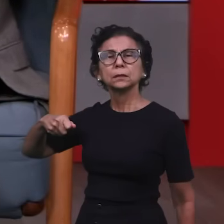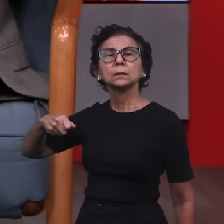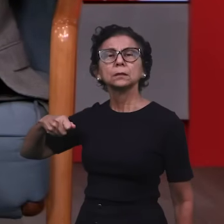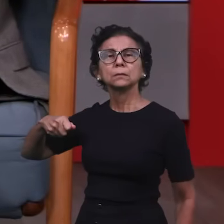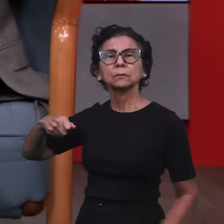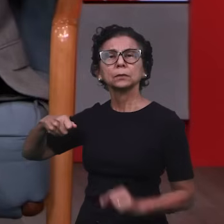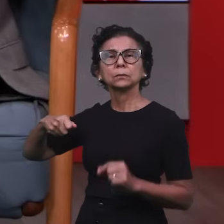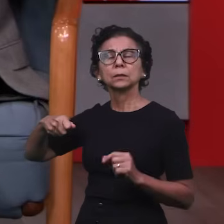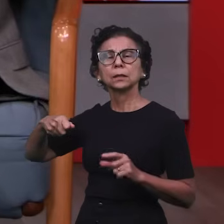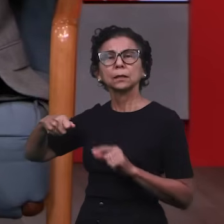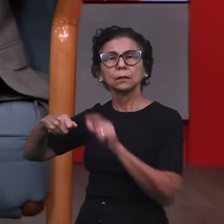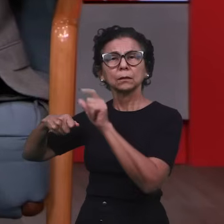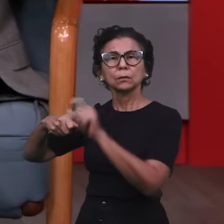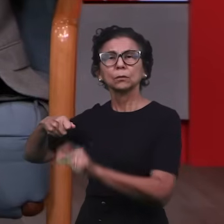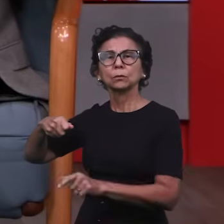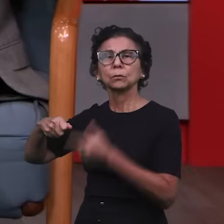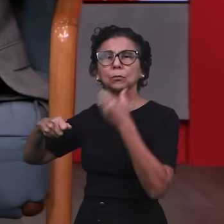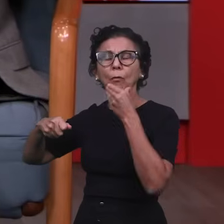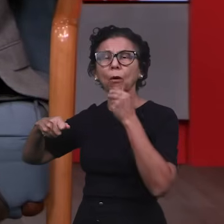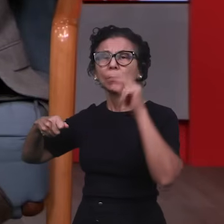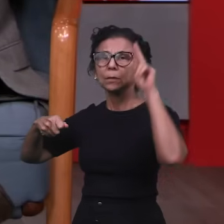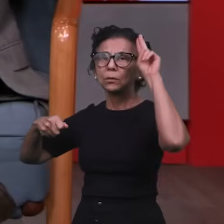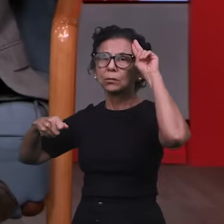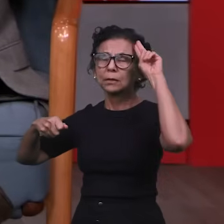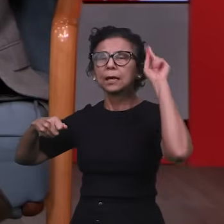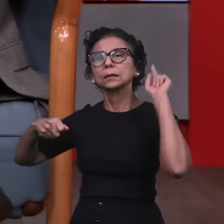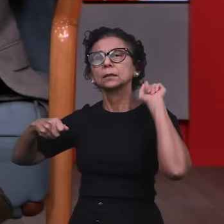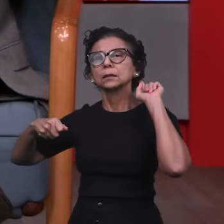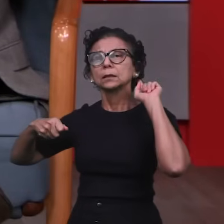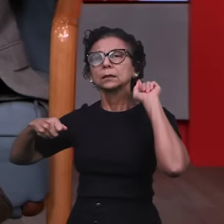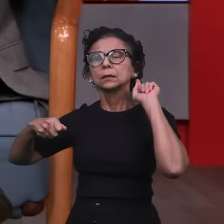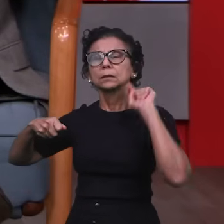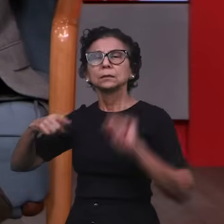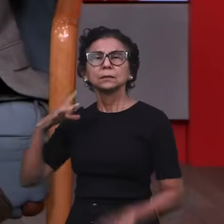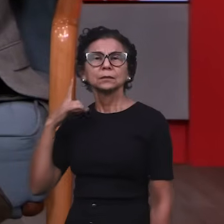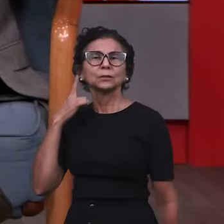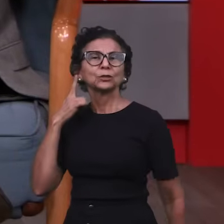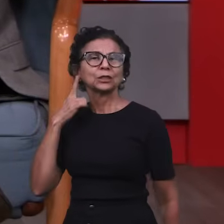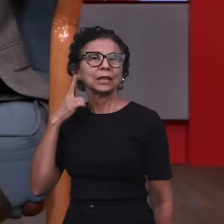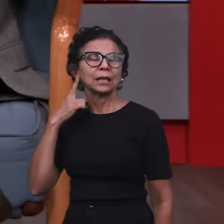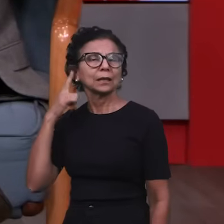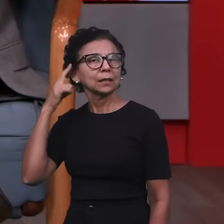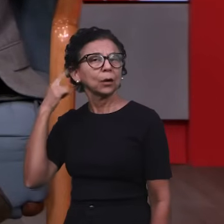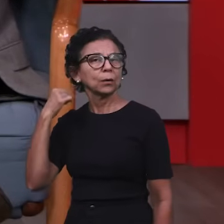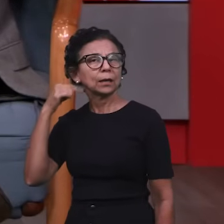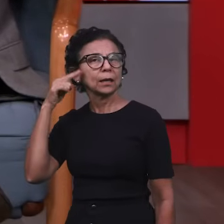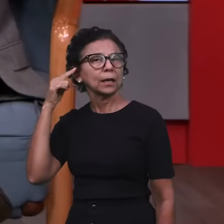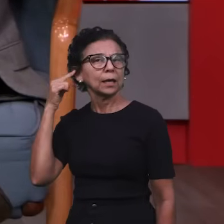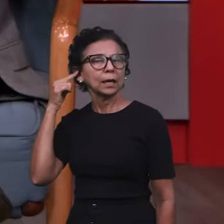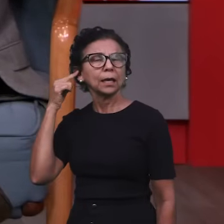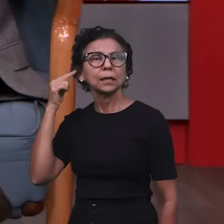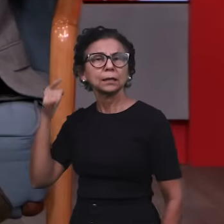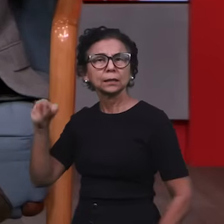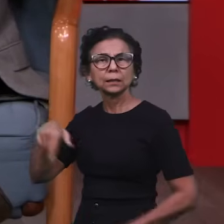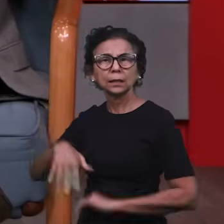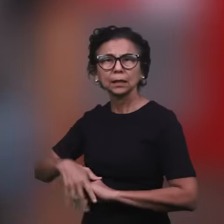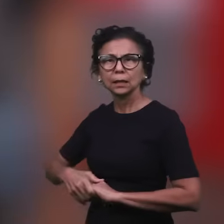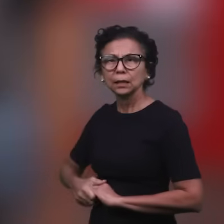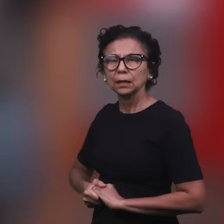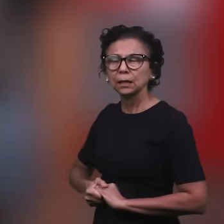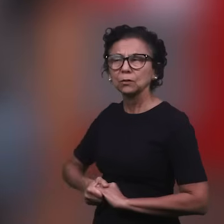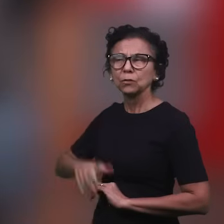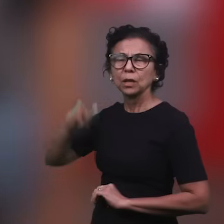e arrancou a orelha direita do Malco, que era o servo do sumo